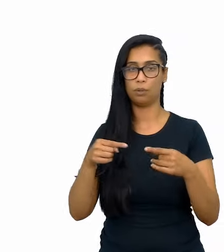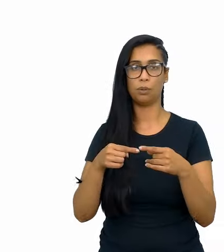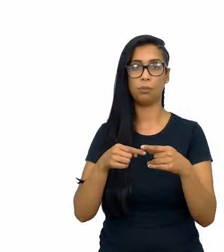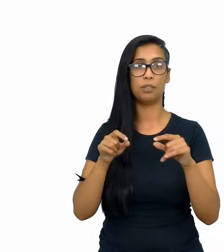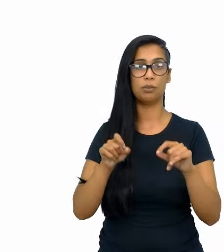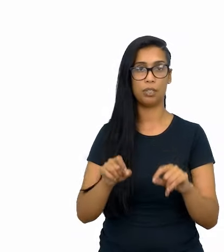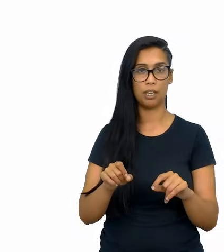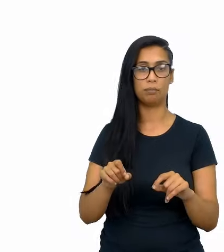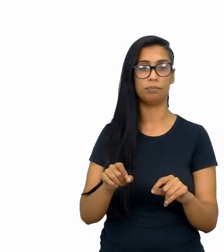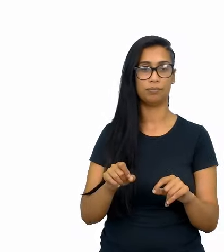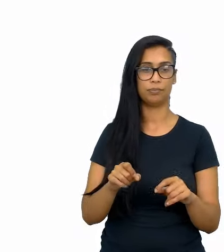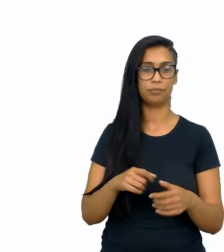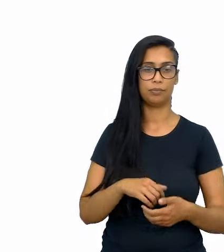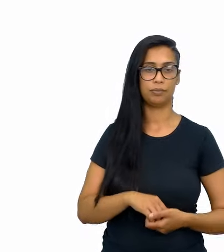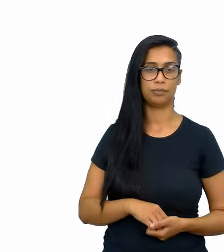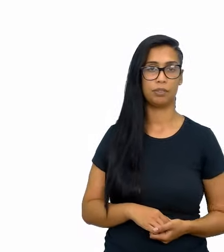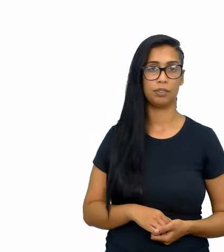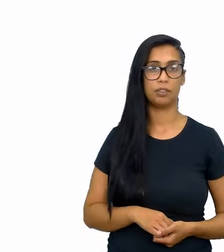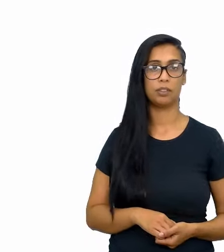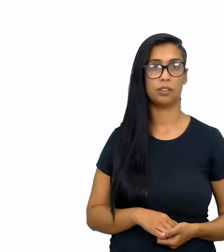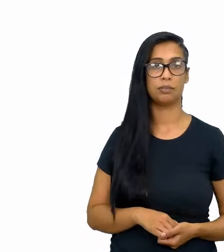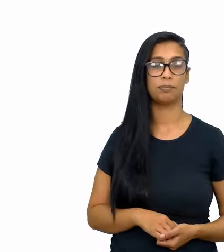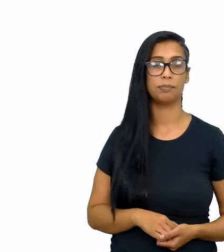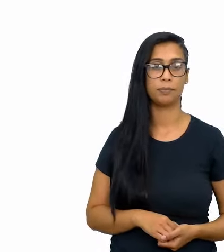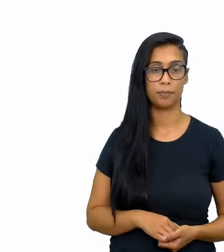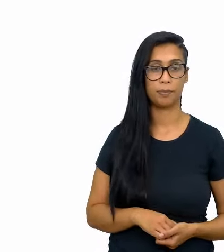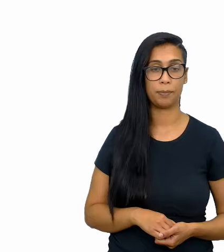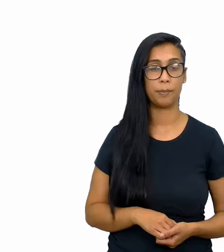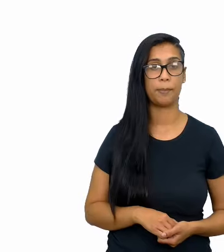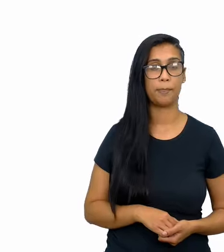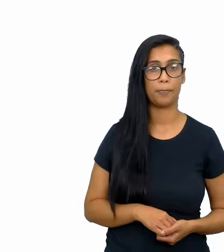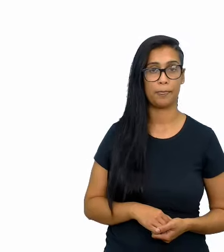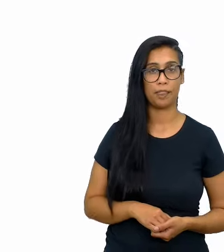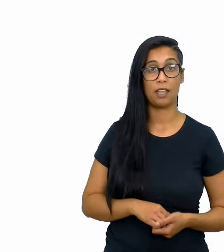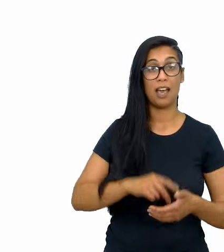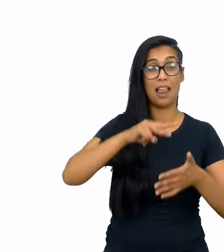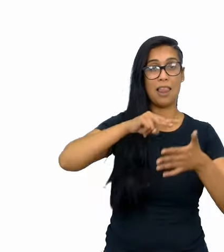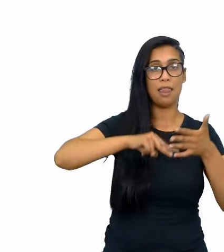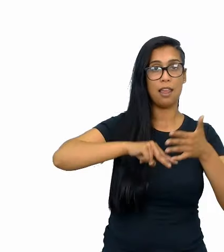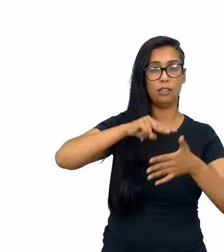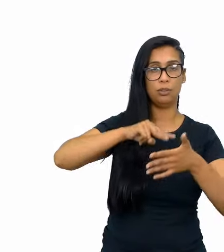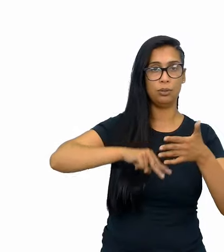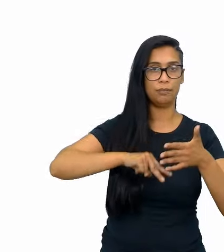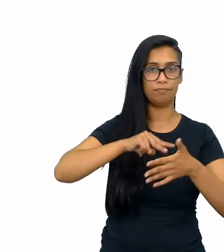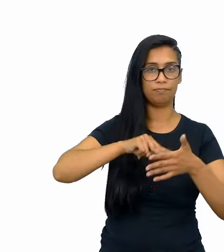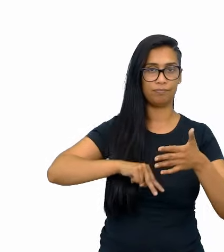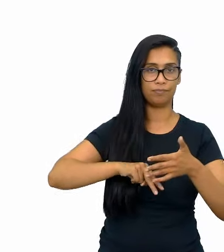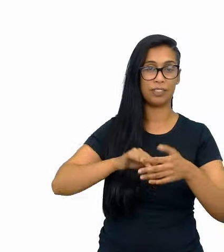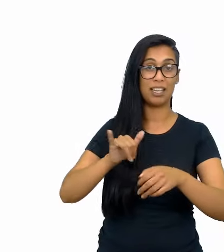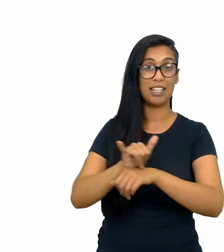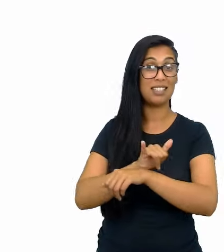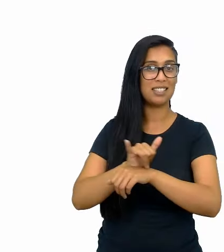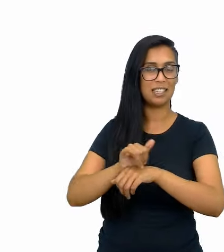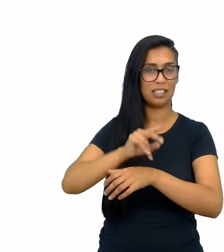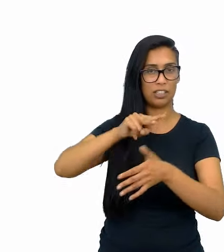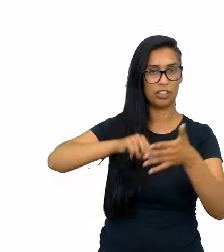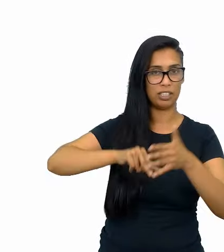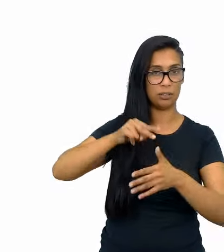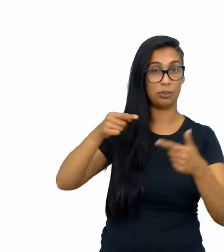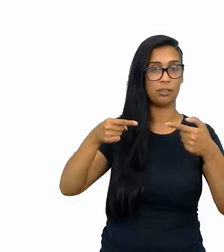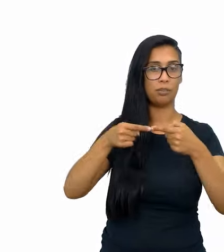elas se articulam com o nosso roteiro formativo, que é o trabalho com a leitura, envolvendo as estratégias de leitura e a